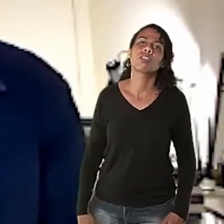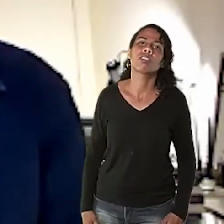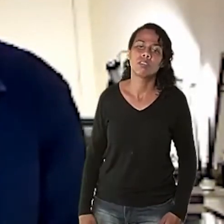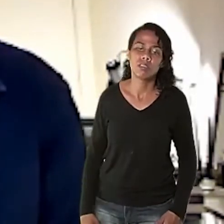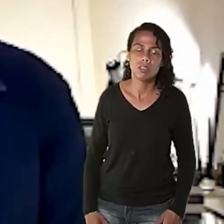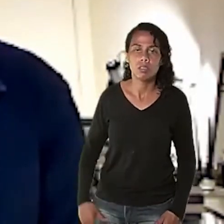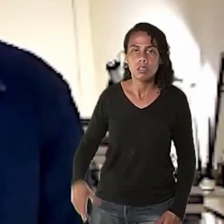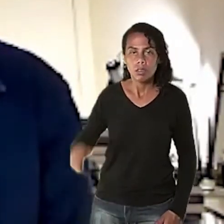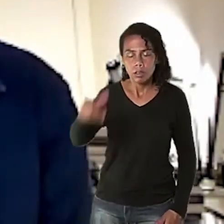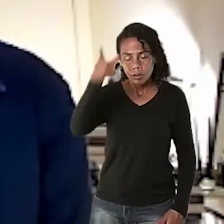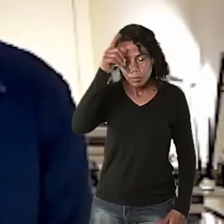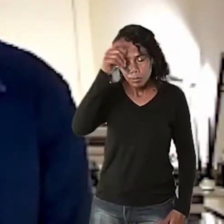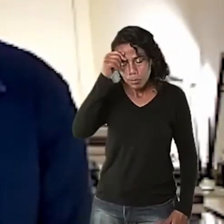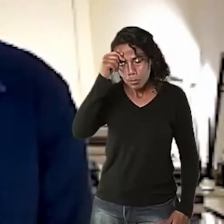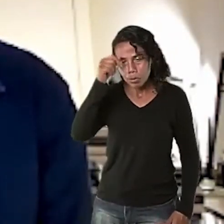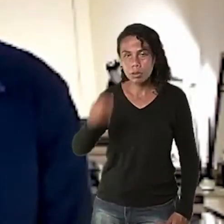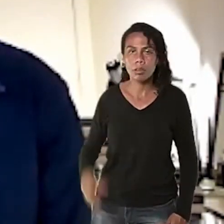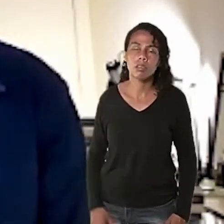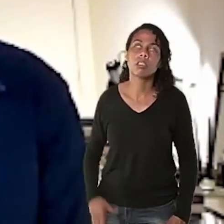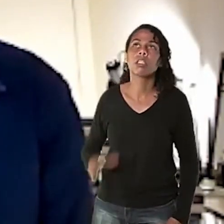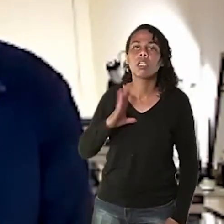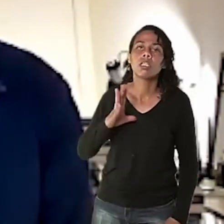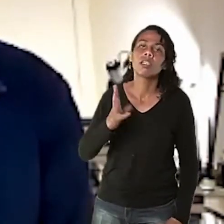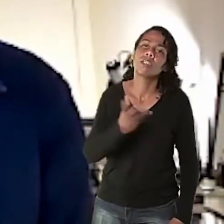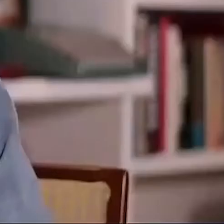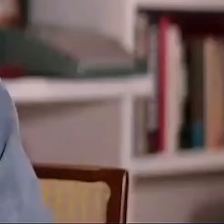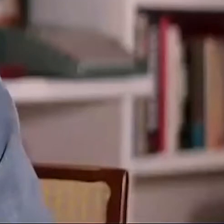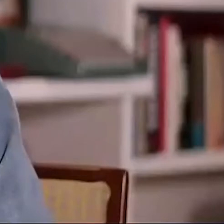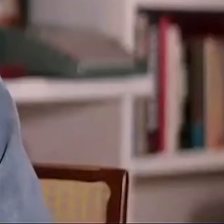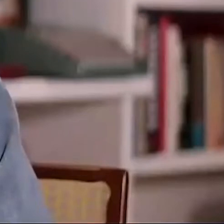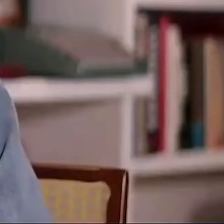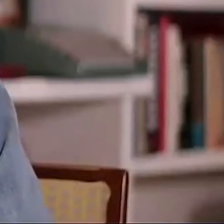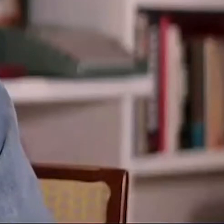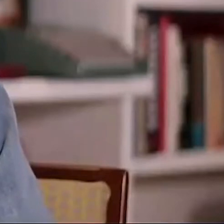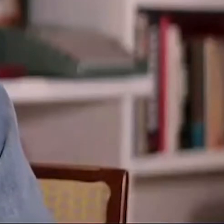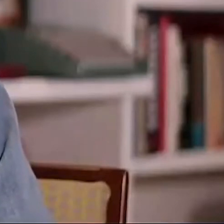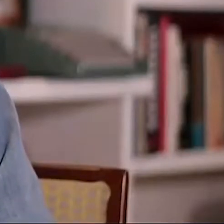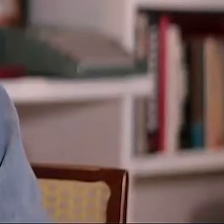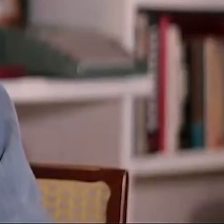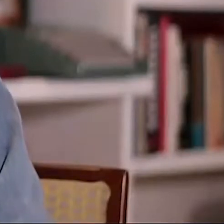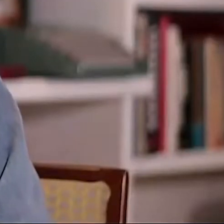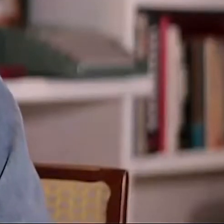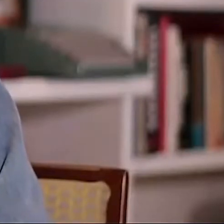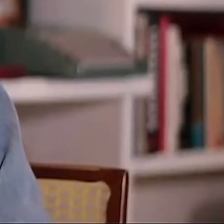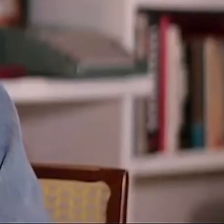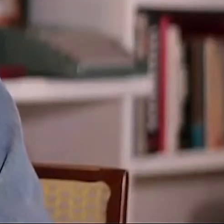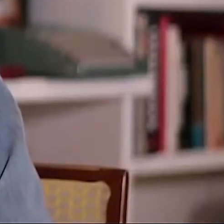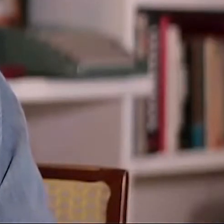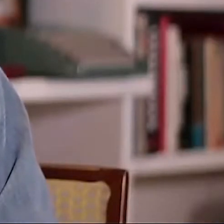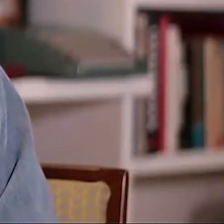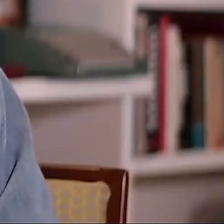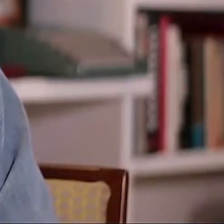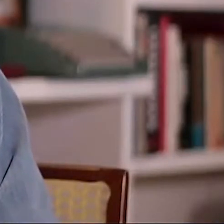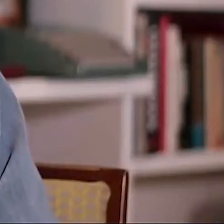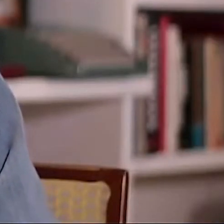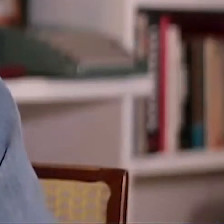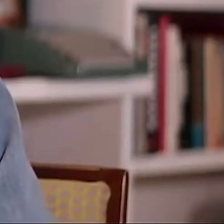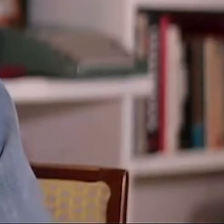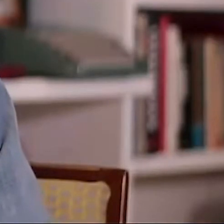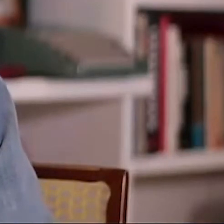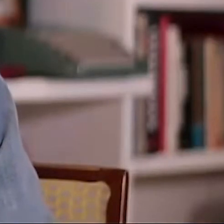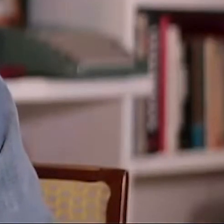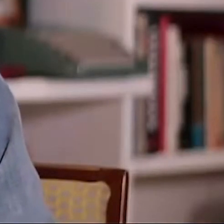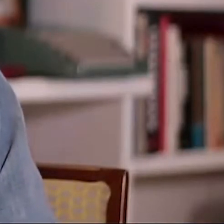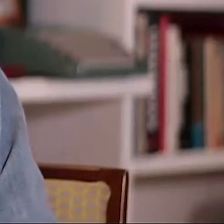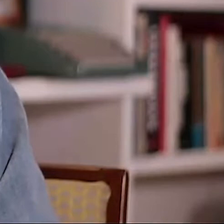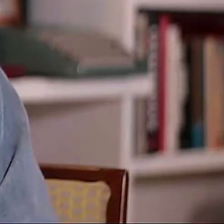de altercações ou de confusões. Mas que são histórias, isso aqui é o legal, contar história também. É importante, a crônica tem que